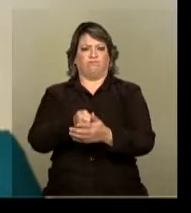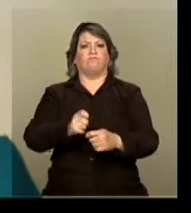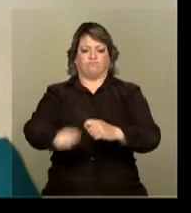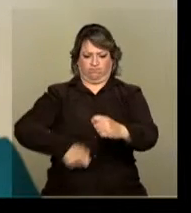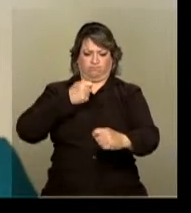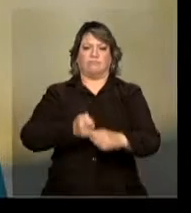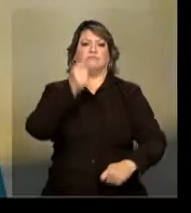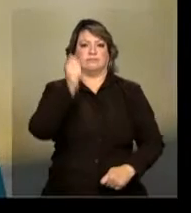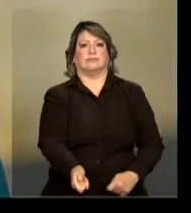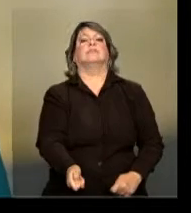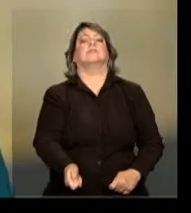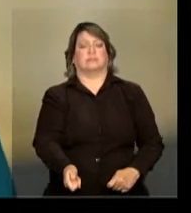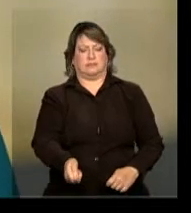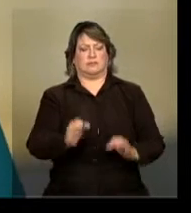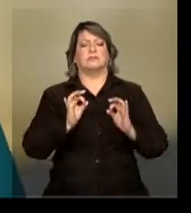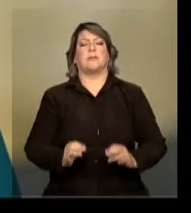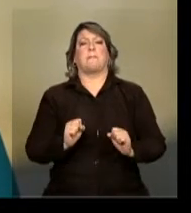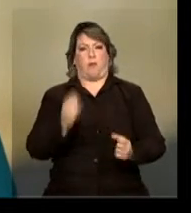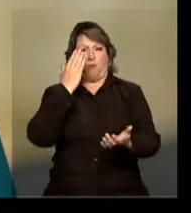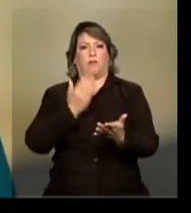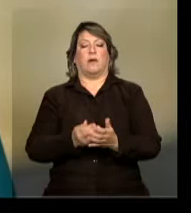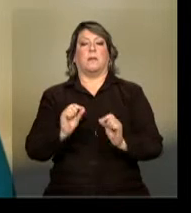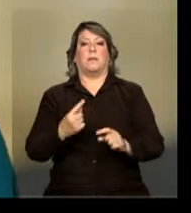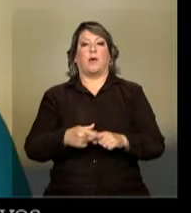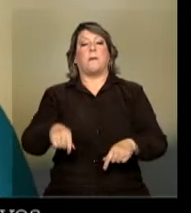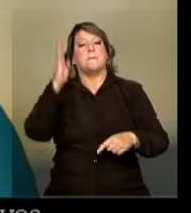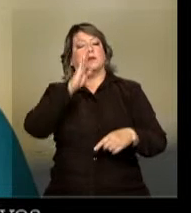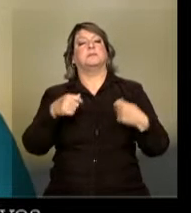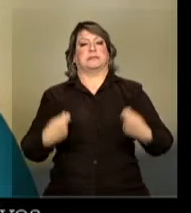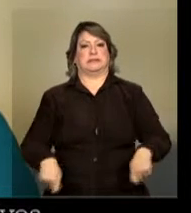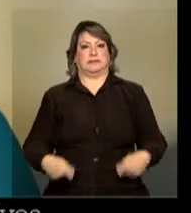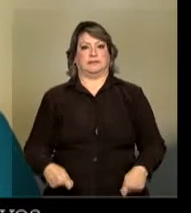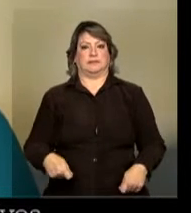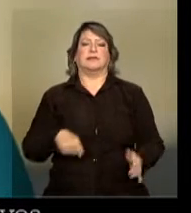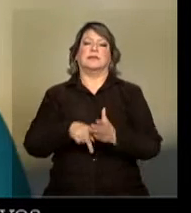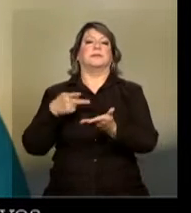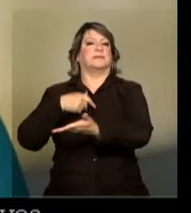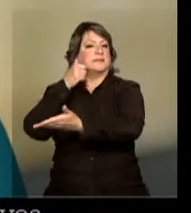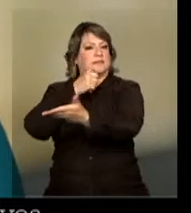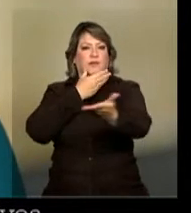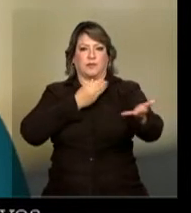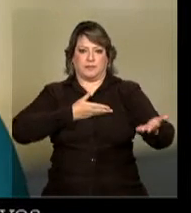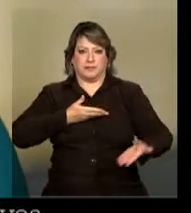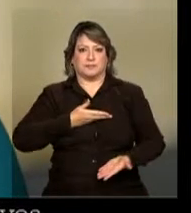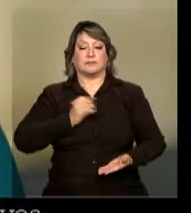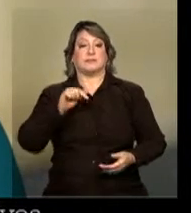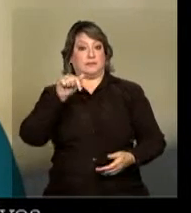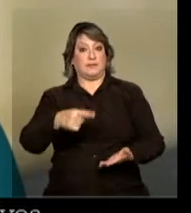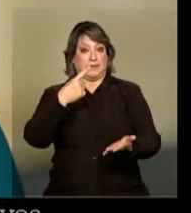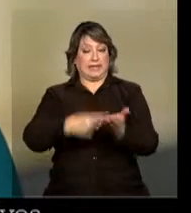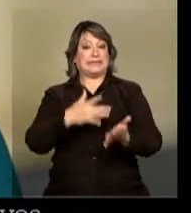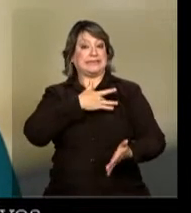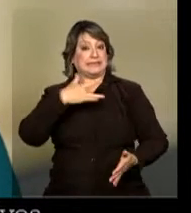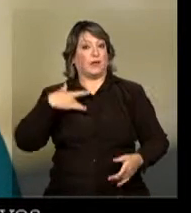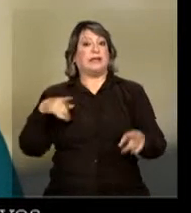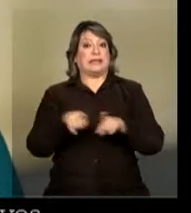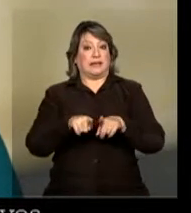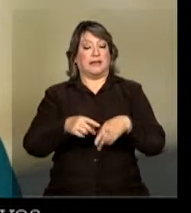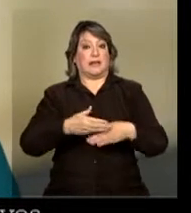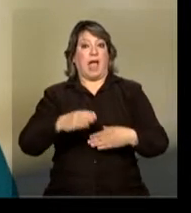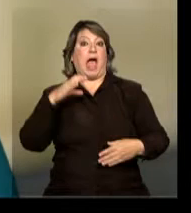necessita minhas amigas e meus amigos o pacto da saúde irá produzir resultados rápidos e